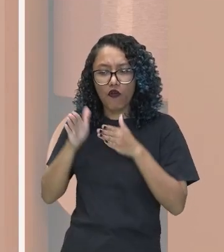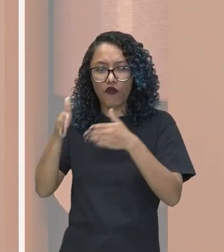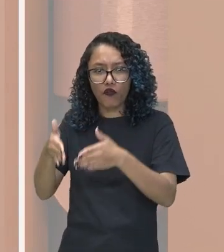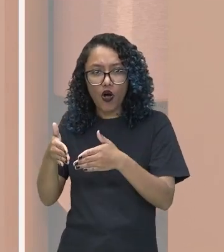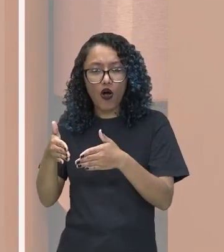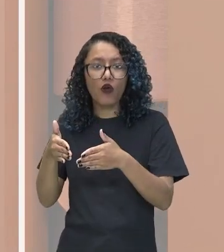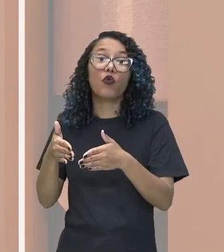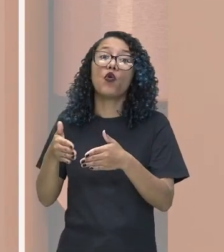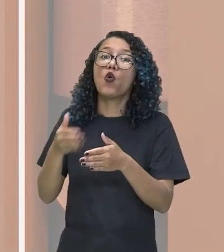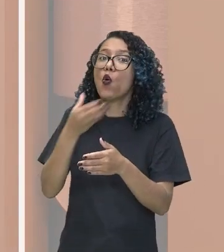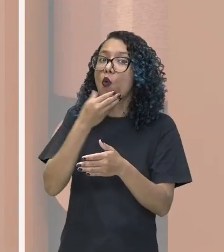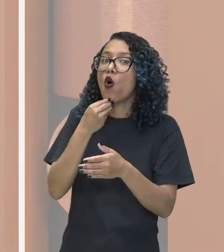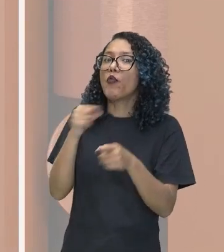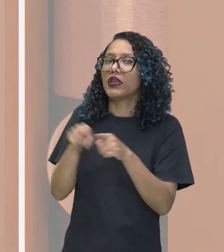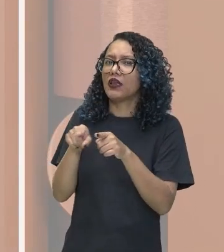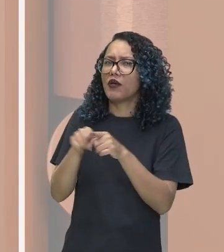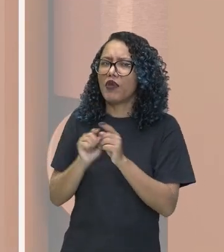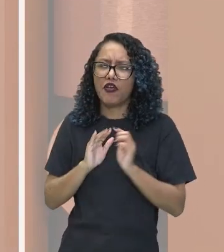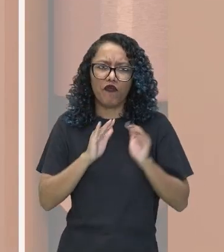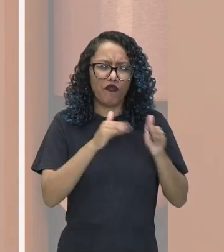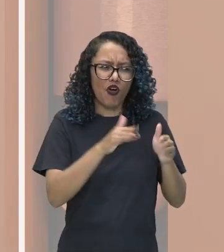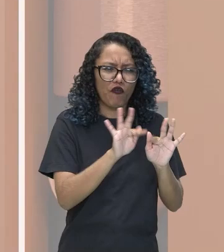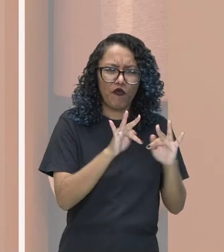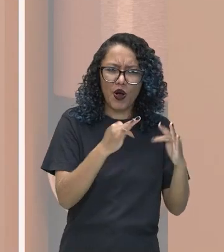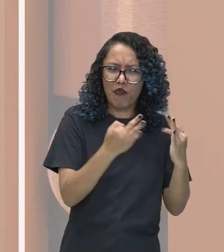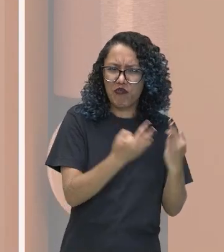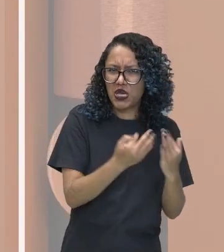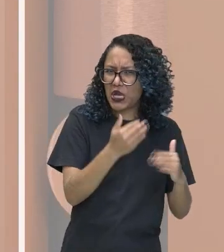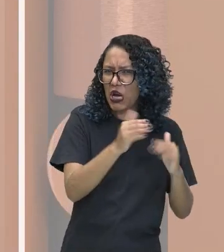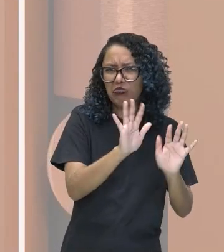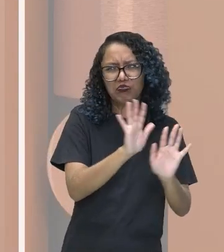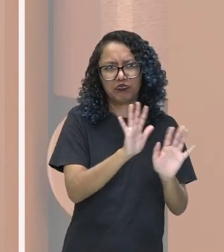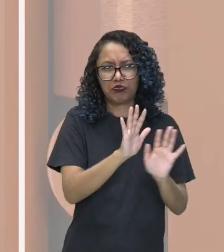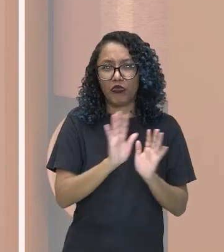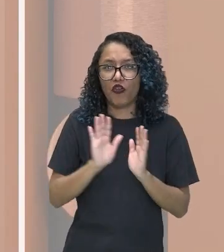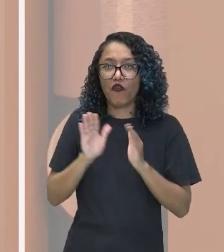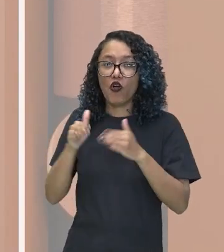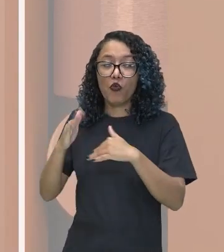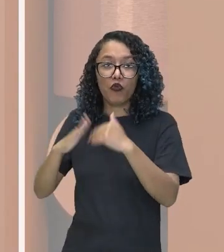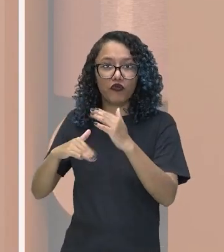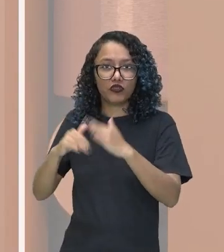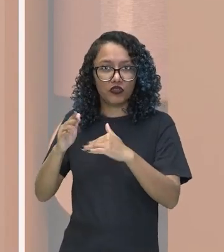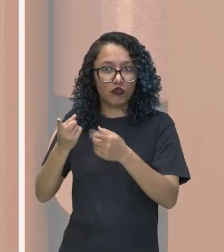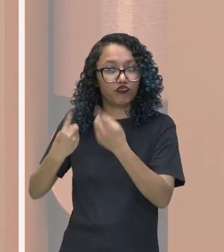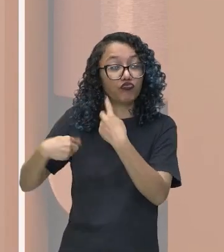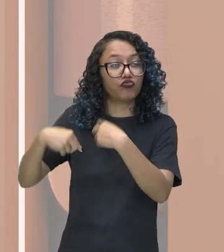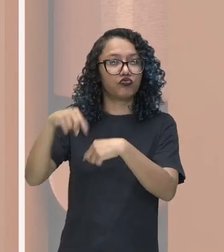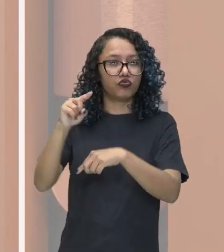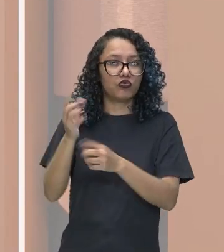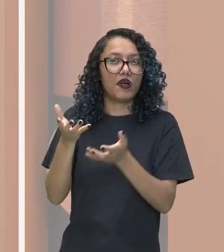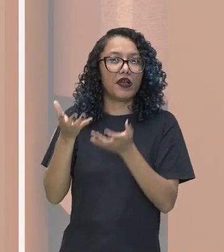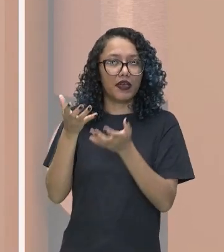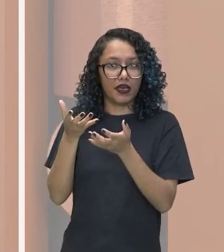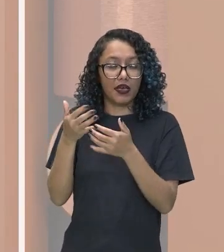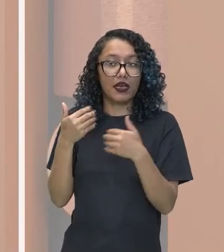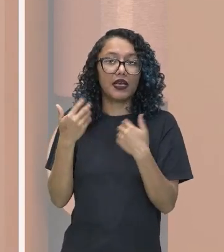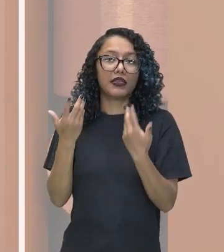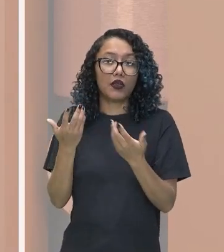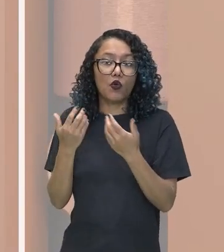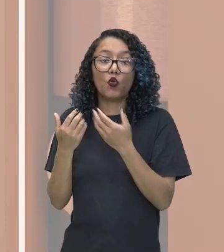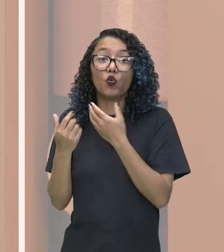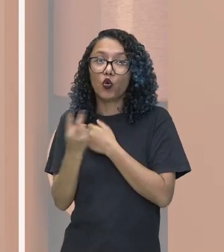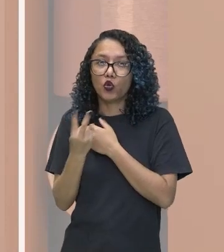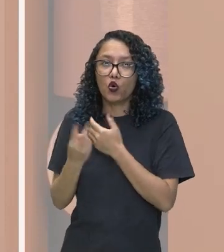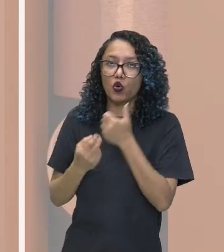querem constituir uma família para poder fazer com que a sua carreira tenha mais sucesso. Então, cada vez mais a mulher também começa